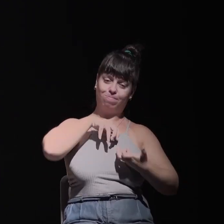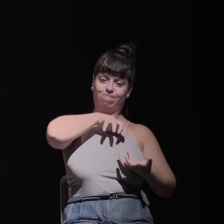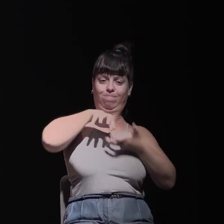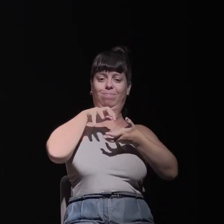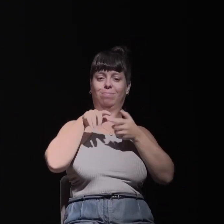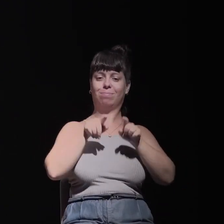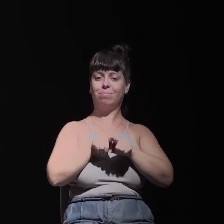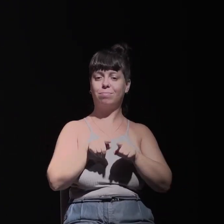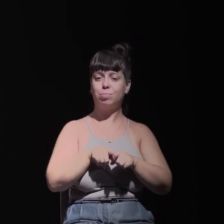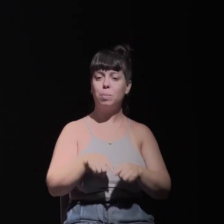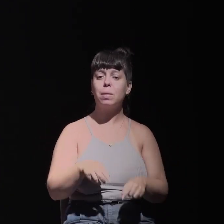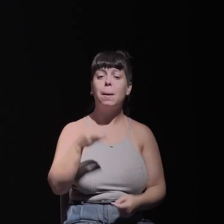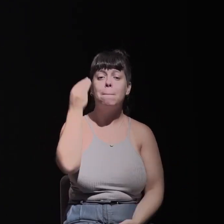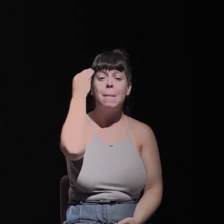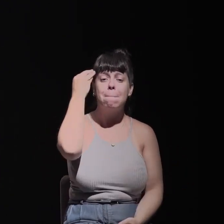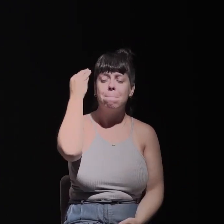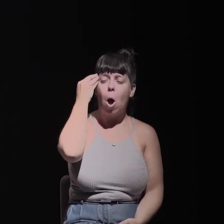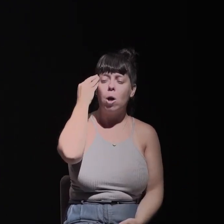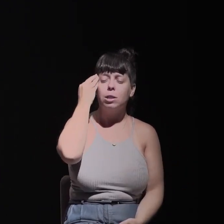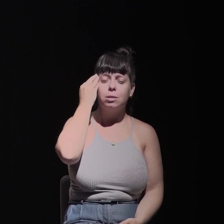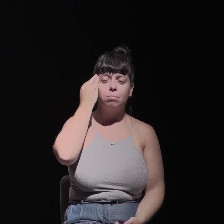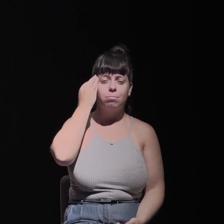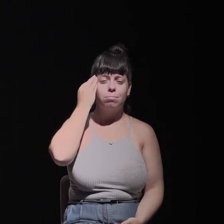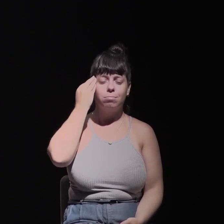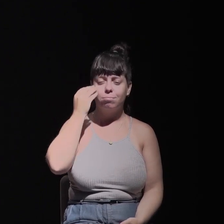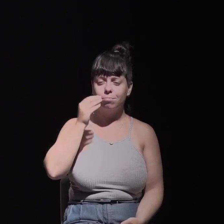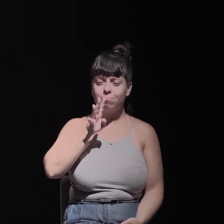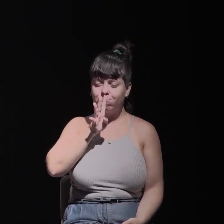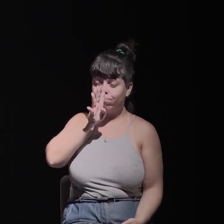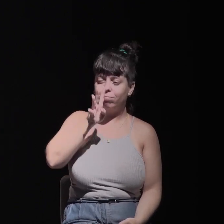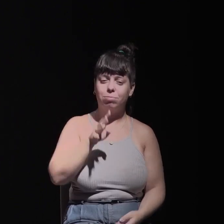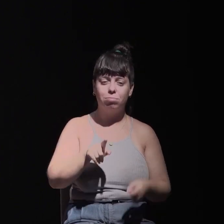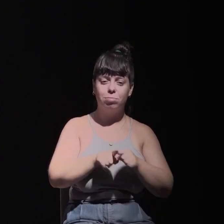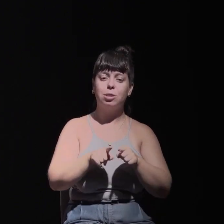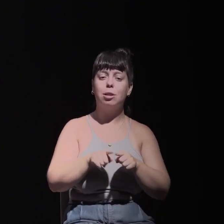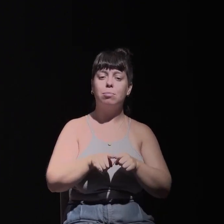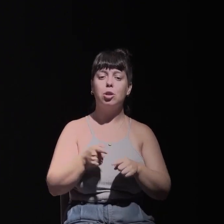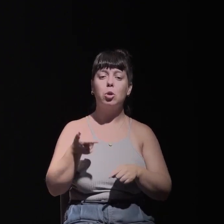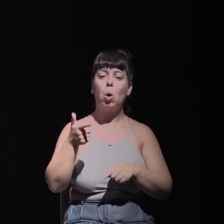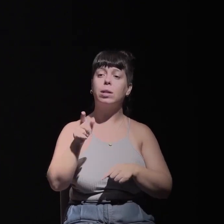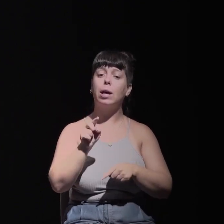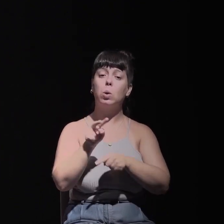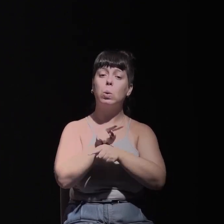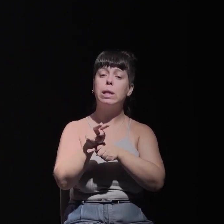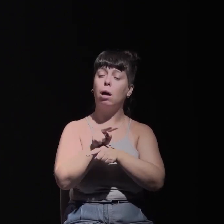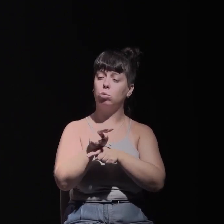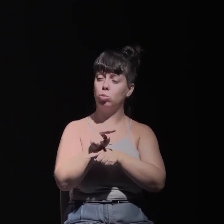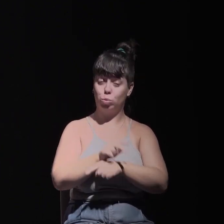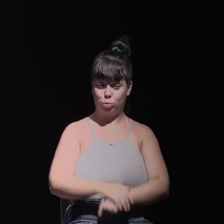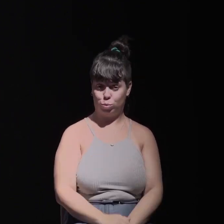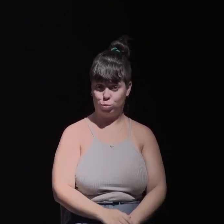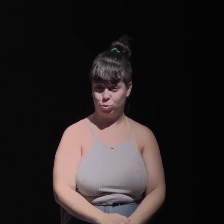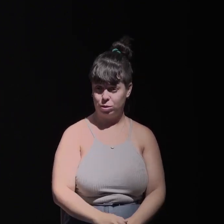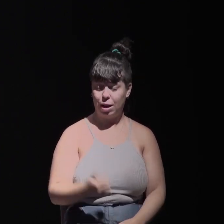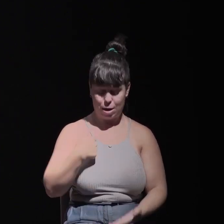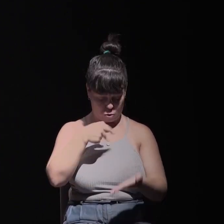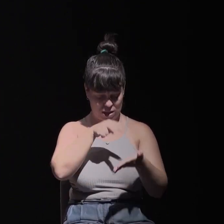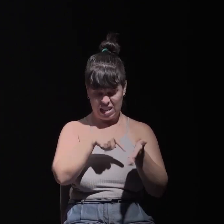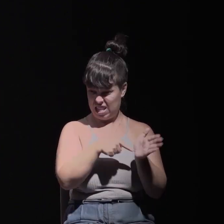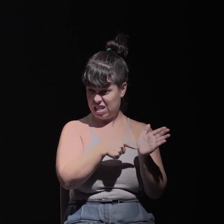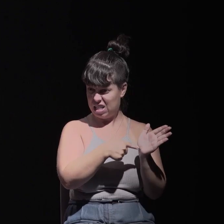memória desobediente serve também para outras coisas, para cuidado. No trecho que eu acabei de ler